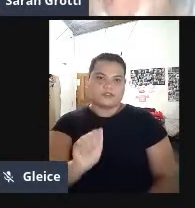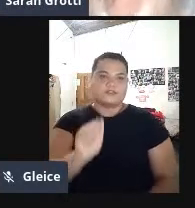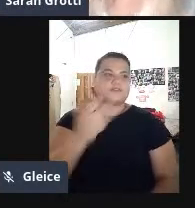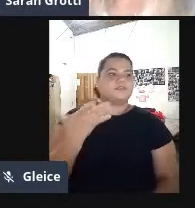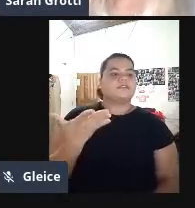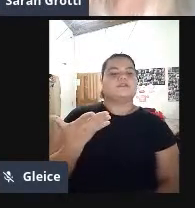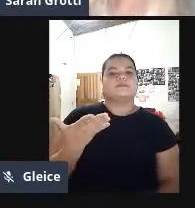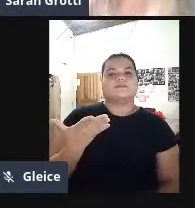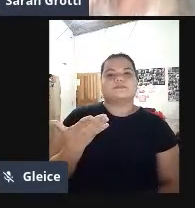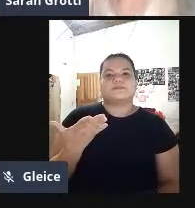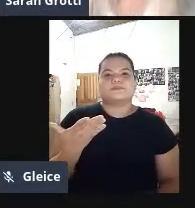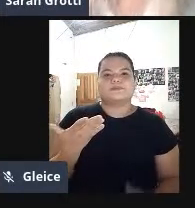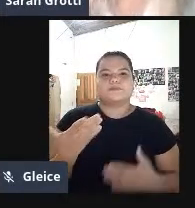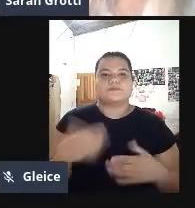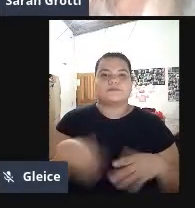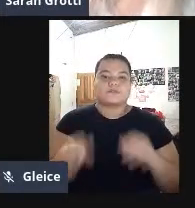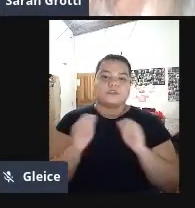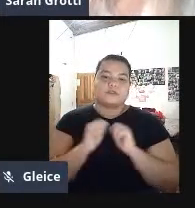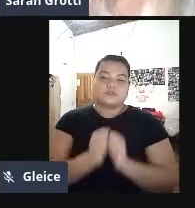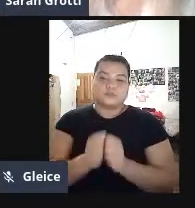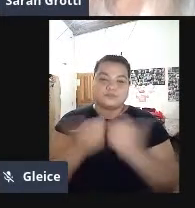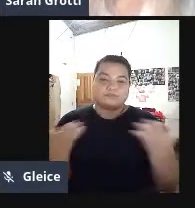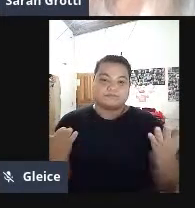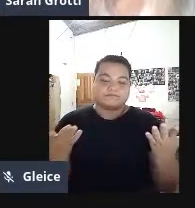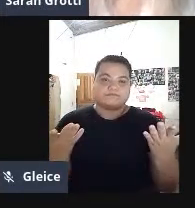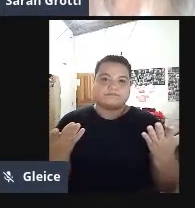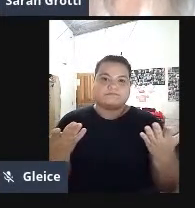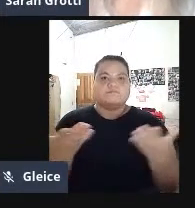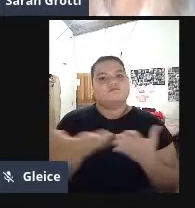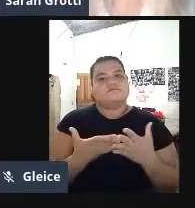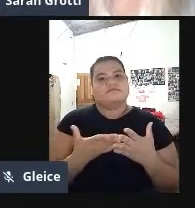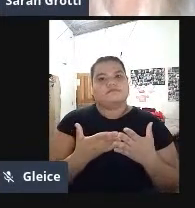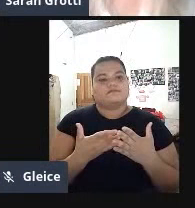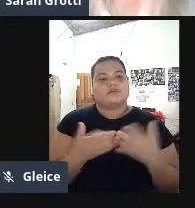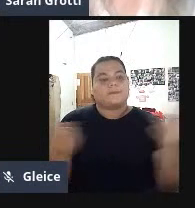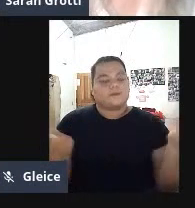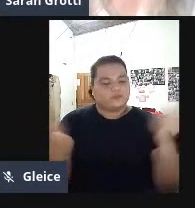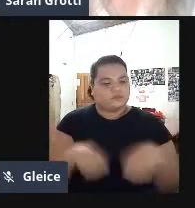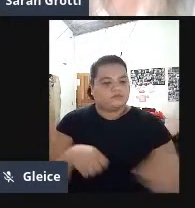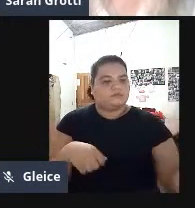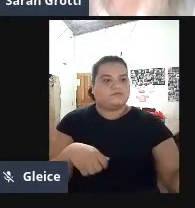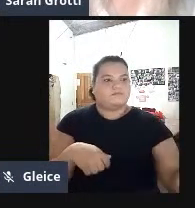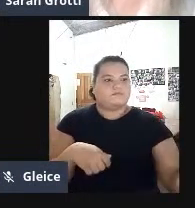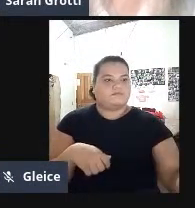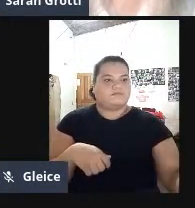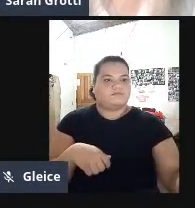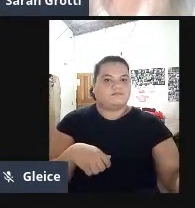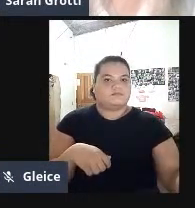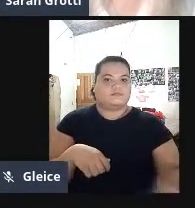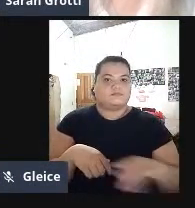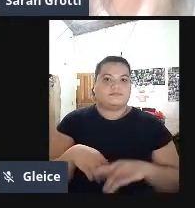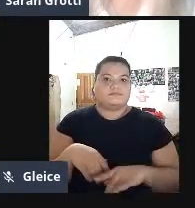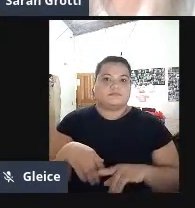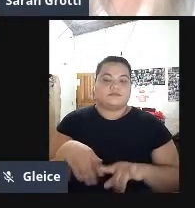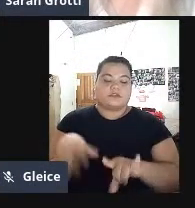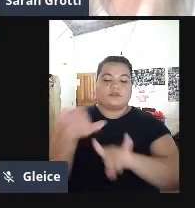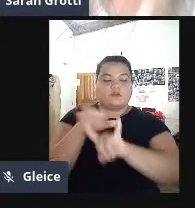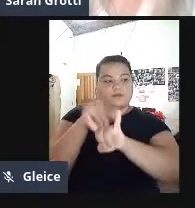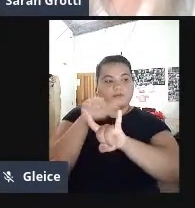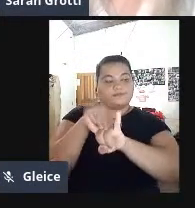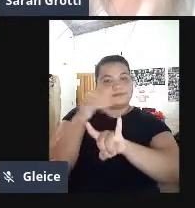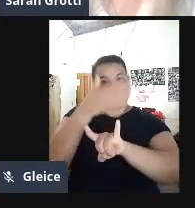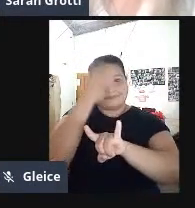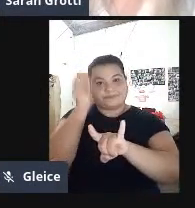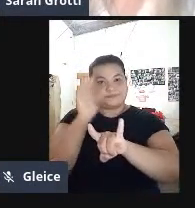já entra junto. Então, é possível. Os vegetarianos precisam consumir cerca de